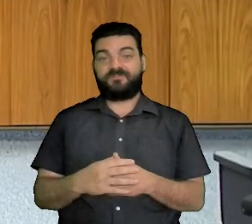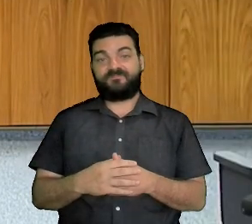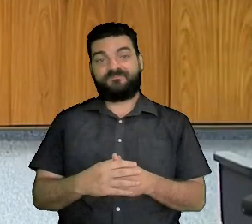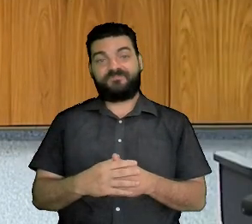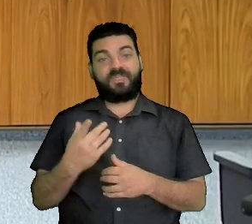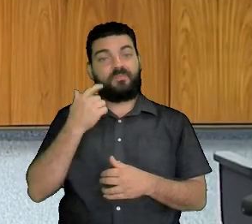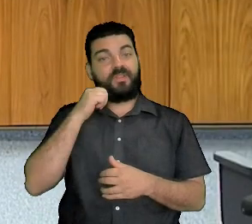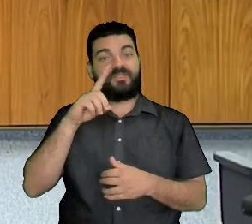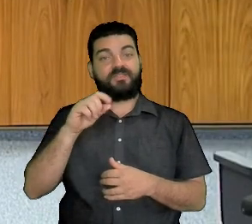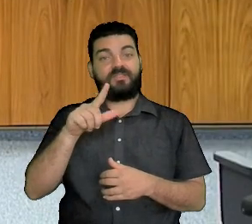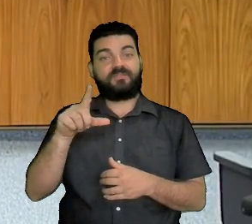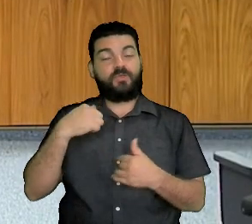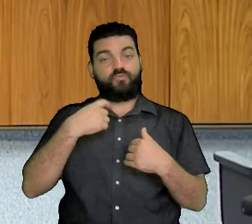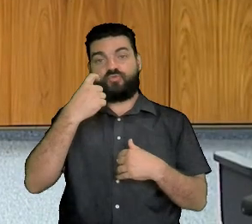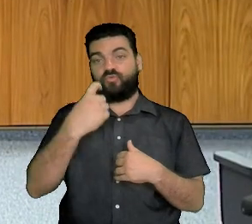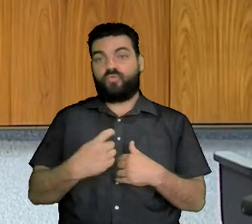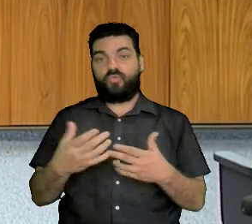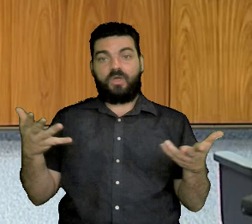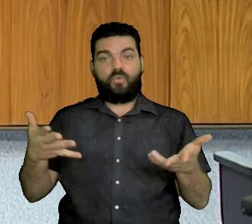doutora Daldi. Eu sou, outra eu estou.